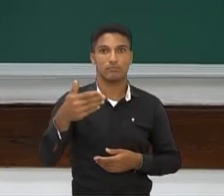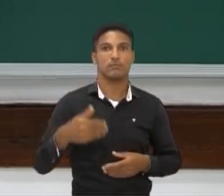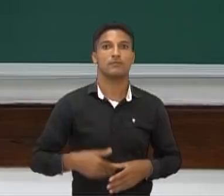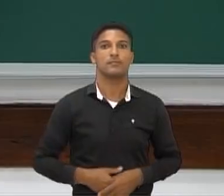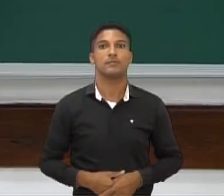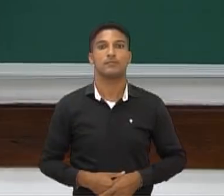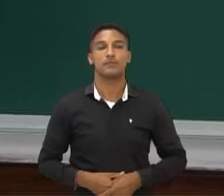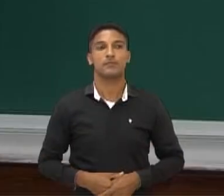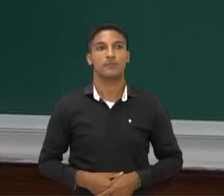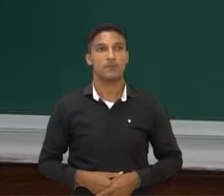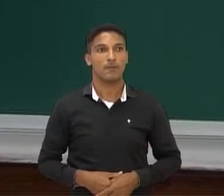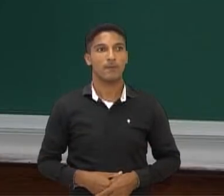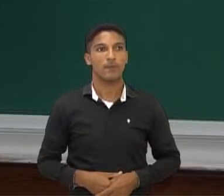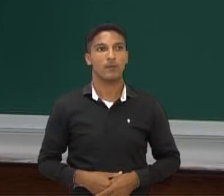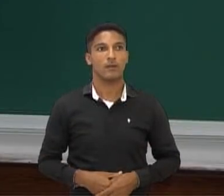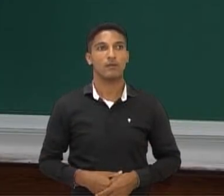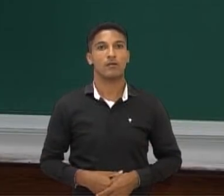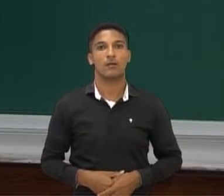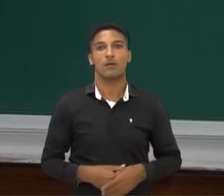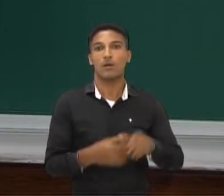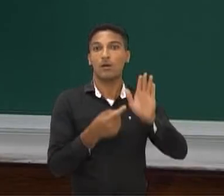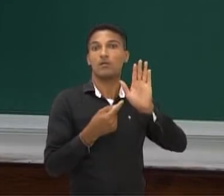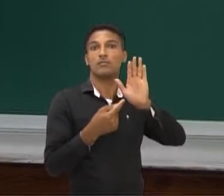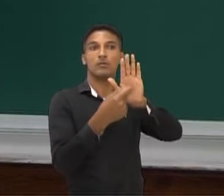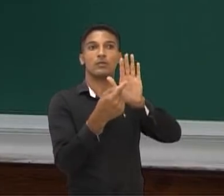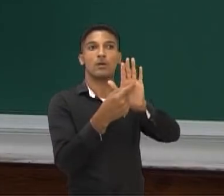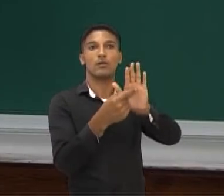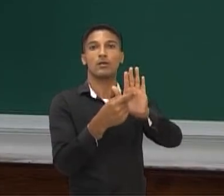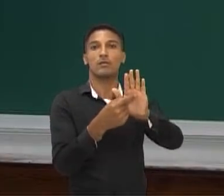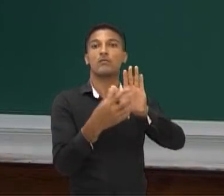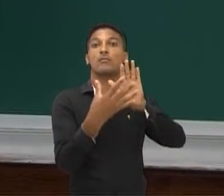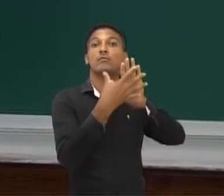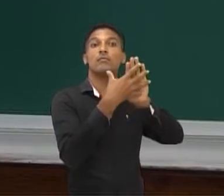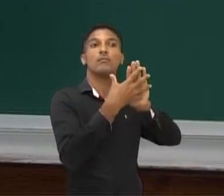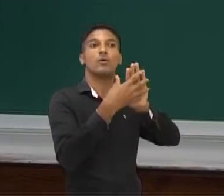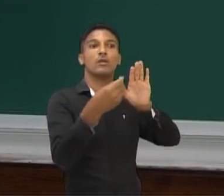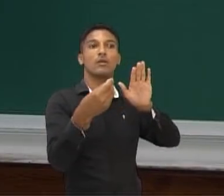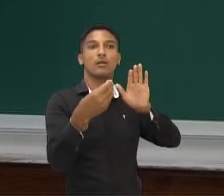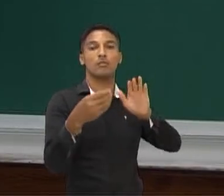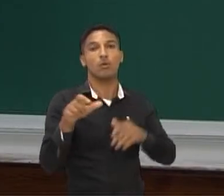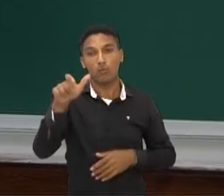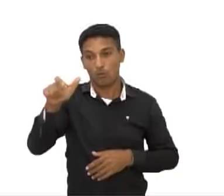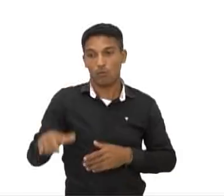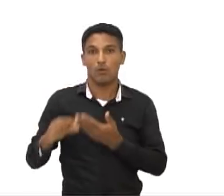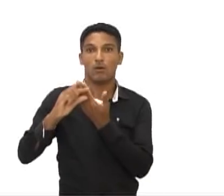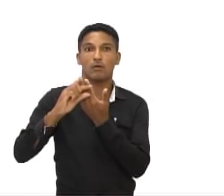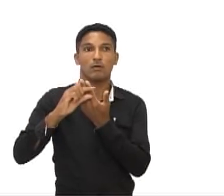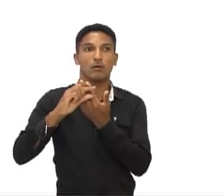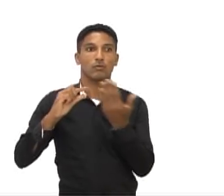apresentar para você o modelo de Thomson. Olha só, um pouquinho depois de Dalton,